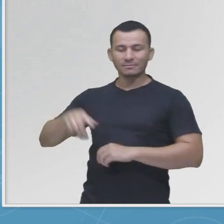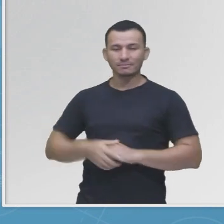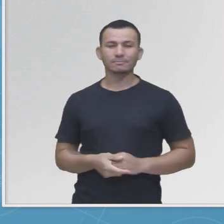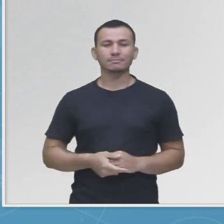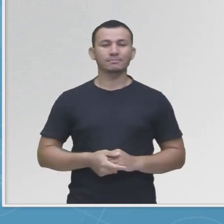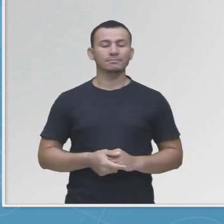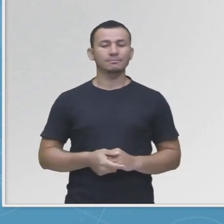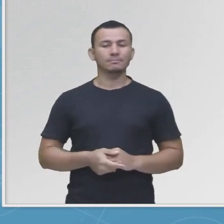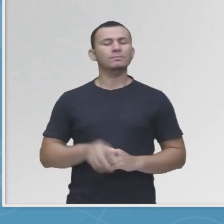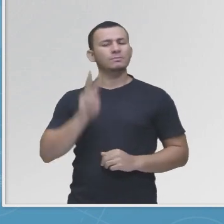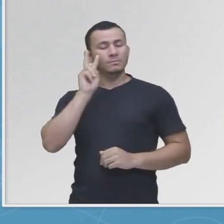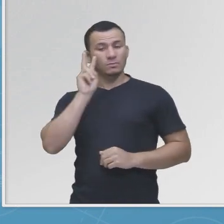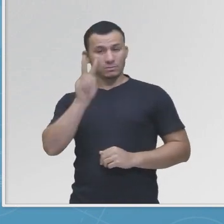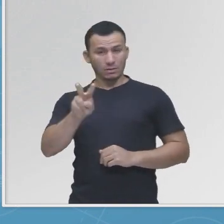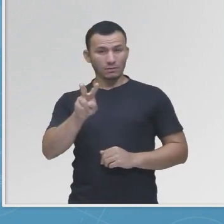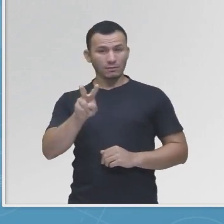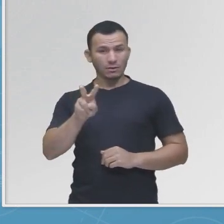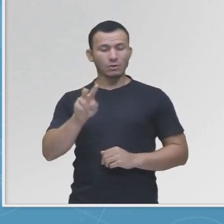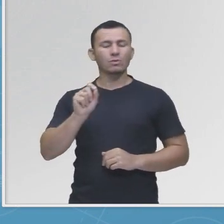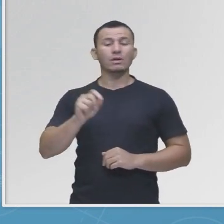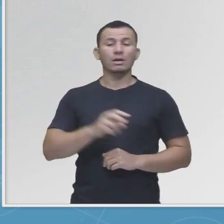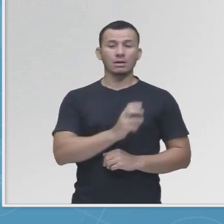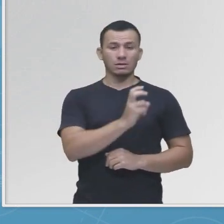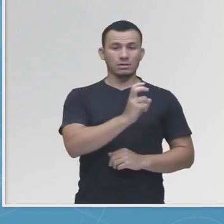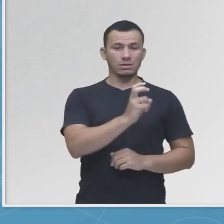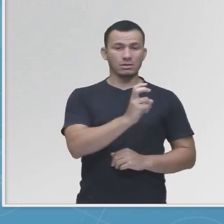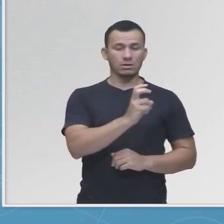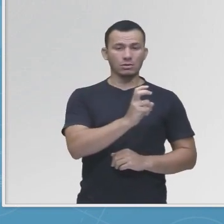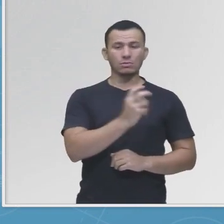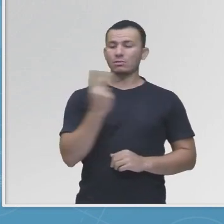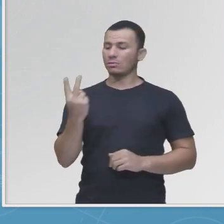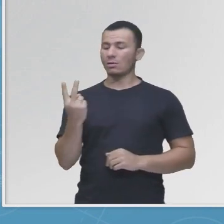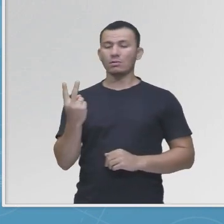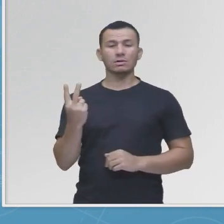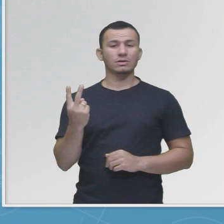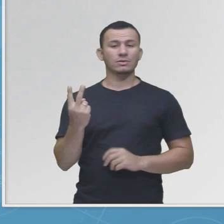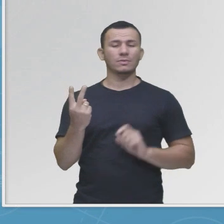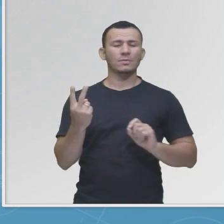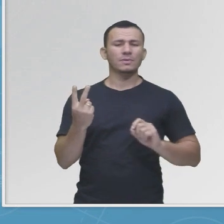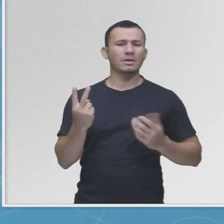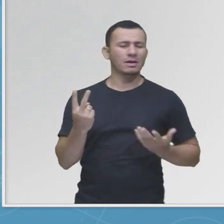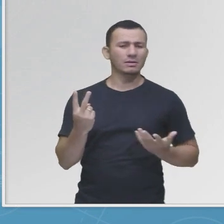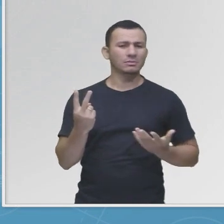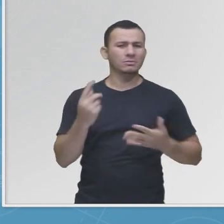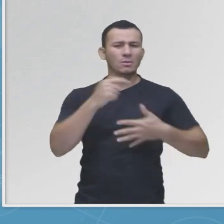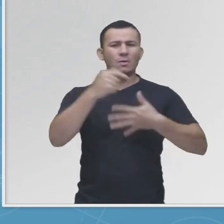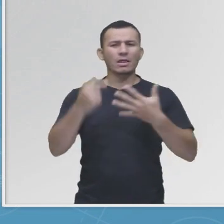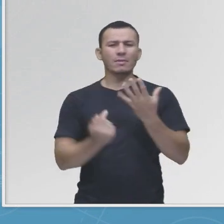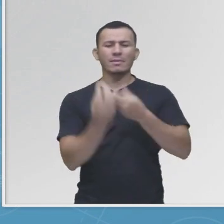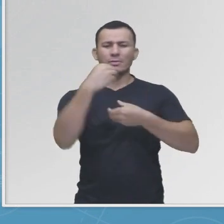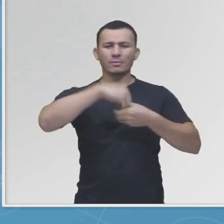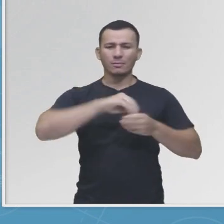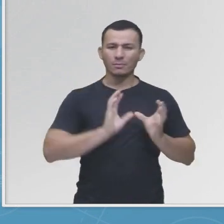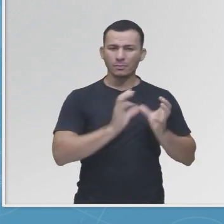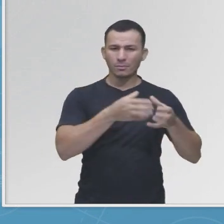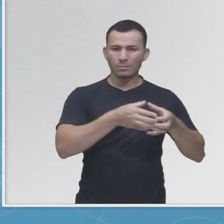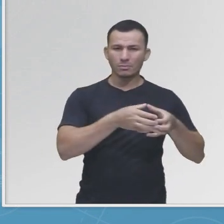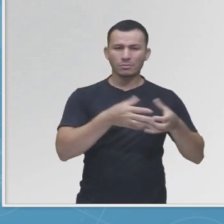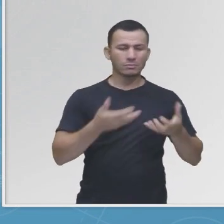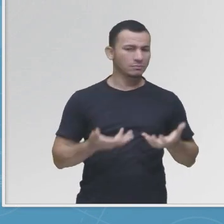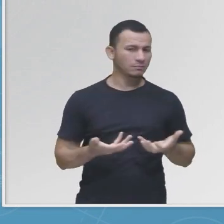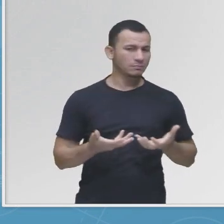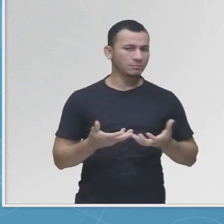Neste exemplo, dizemos que 5 e 2 são quem? Quais são os elementos que compõem